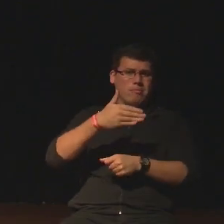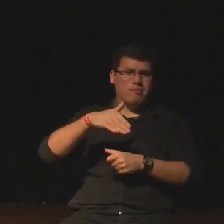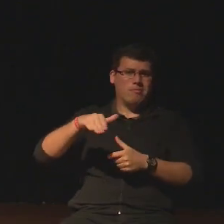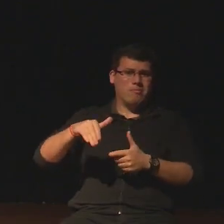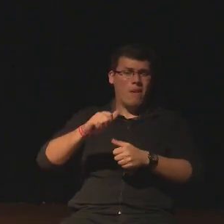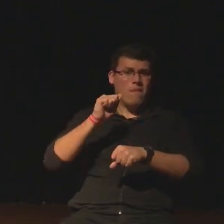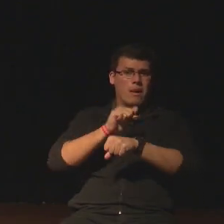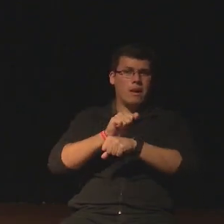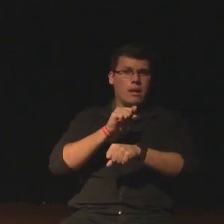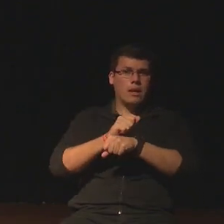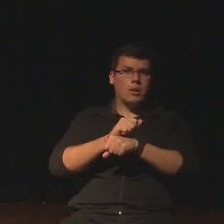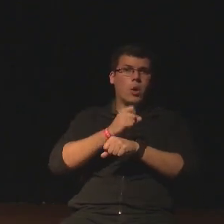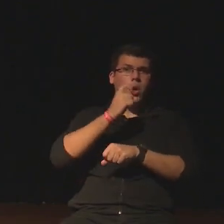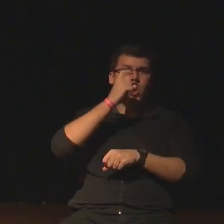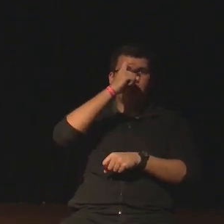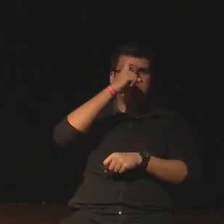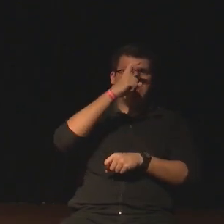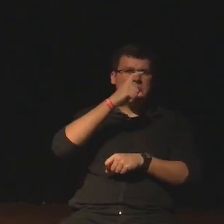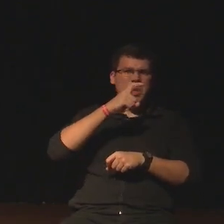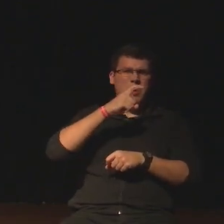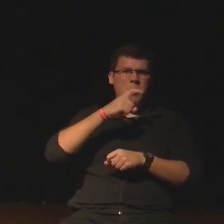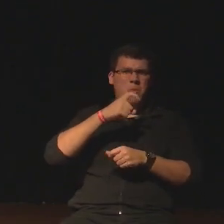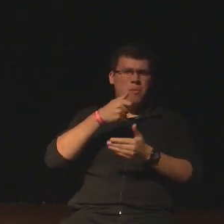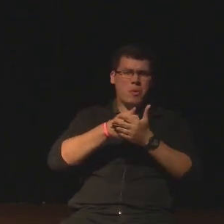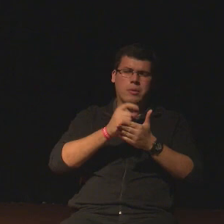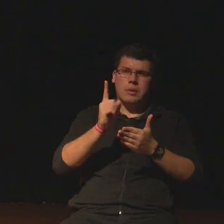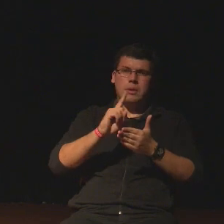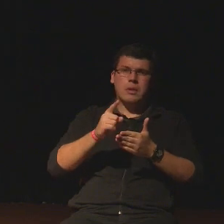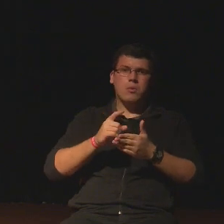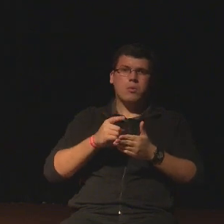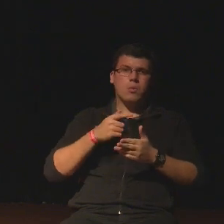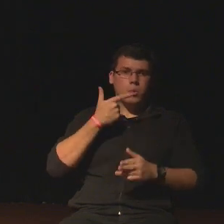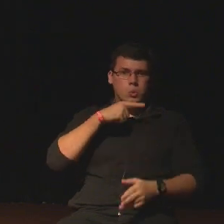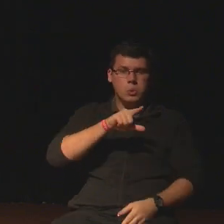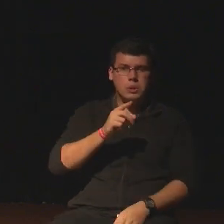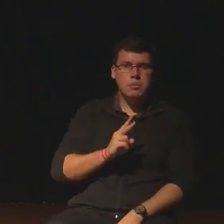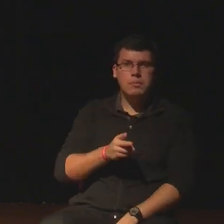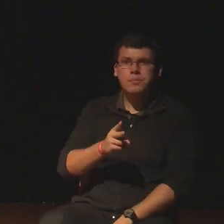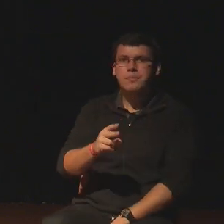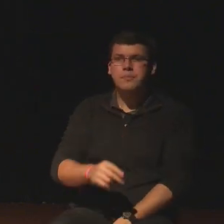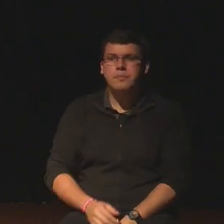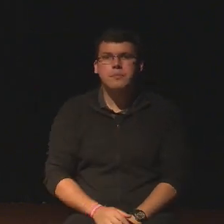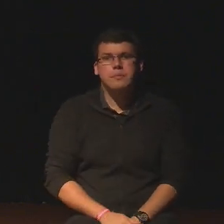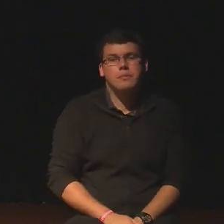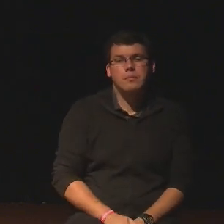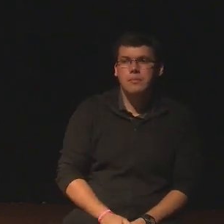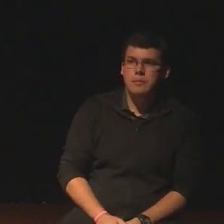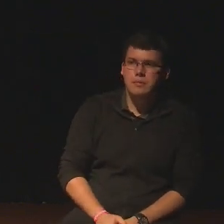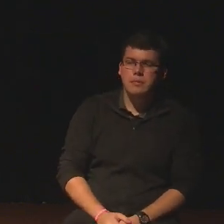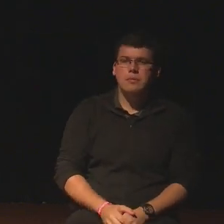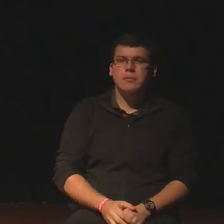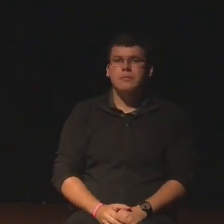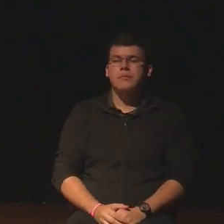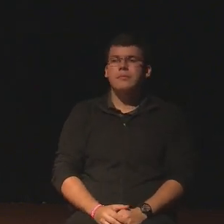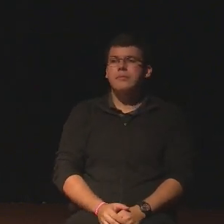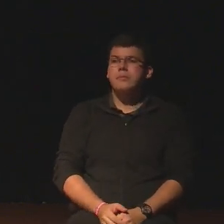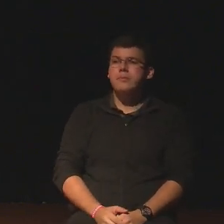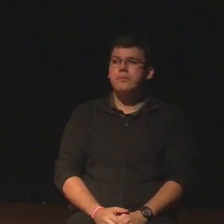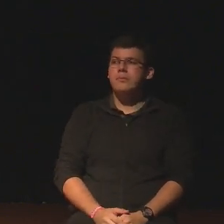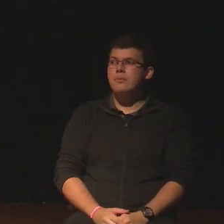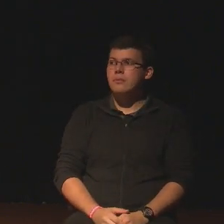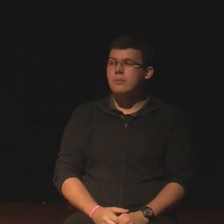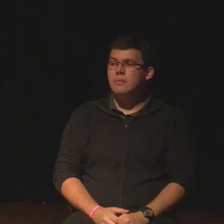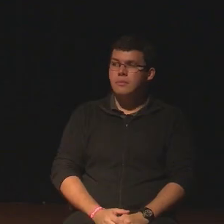têm funcionado. Então, isso foi uma coisa considerada já para se conseguir funcionar.